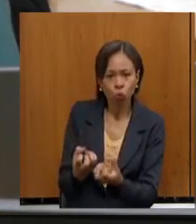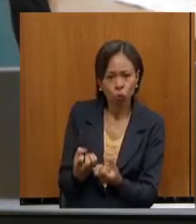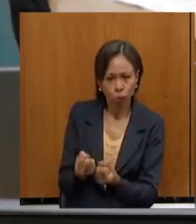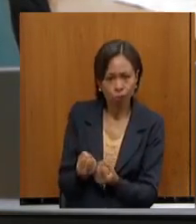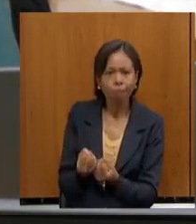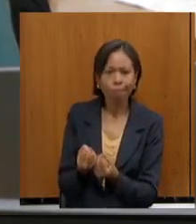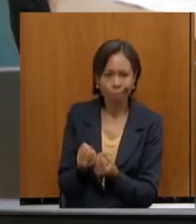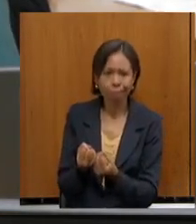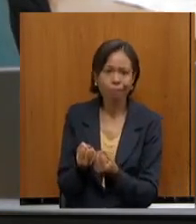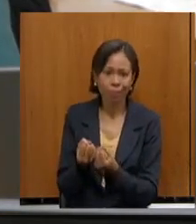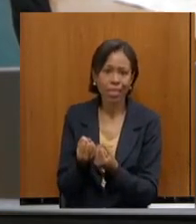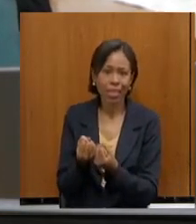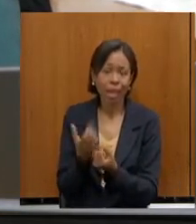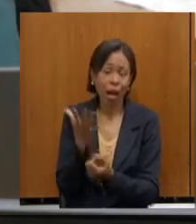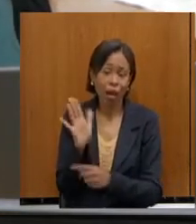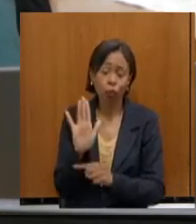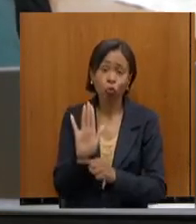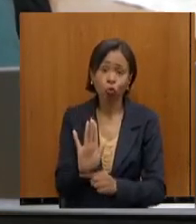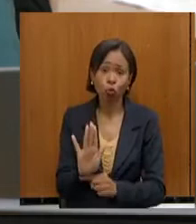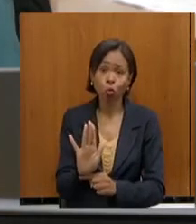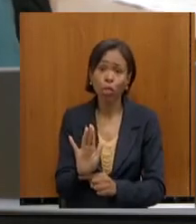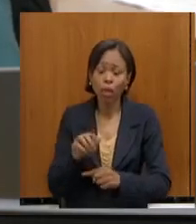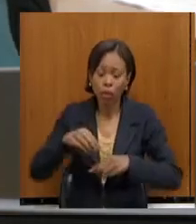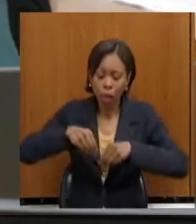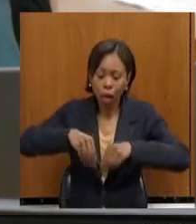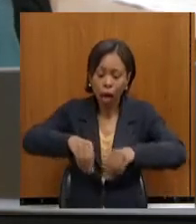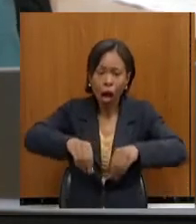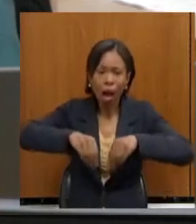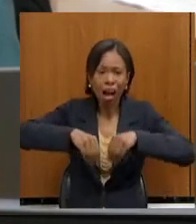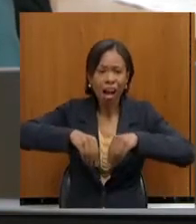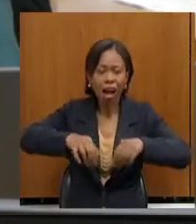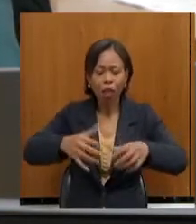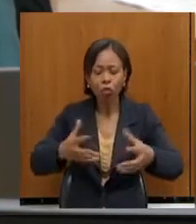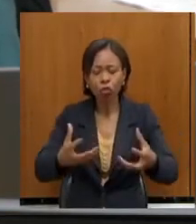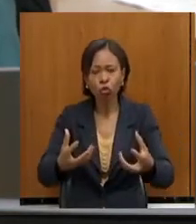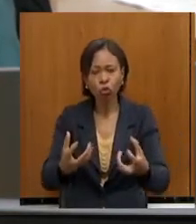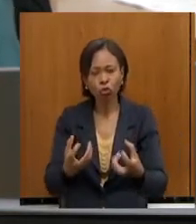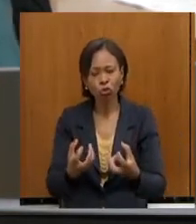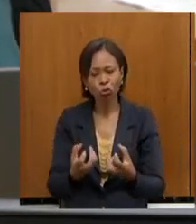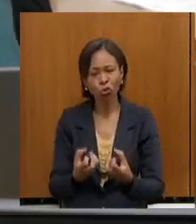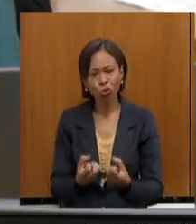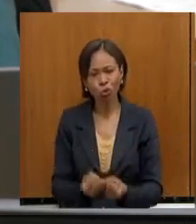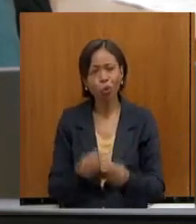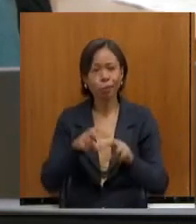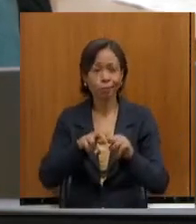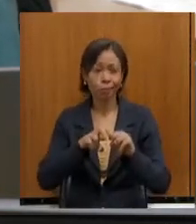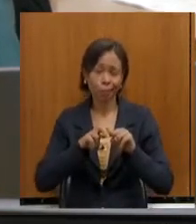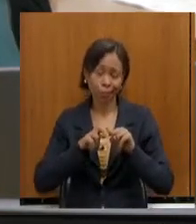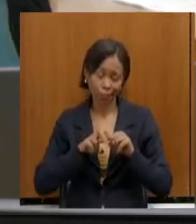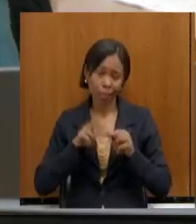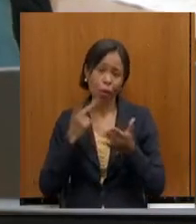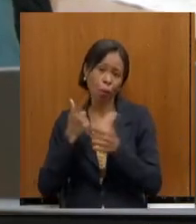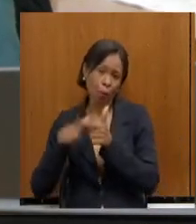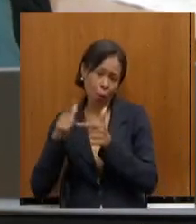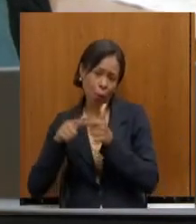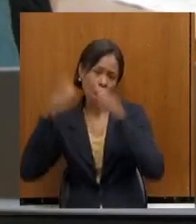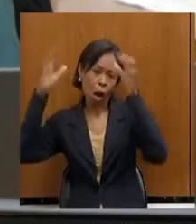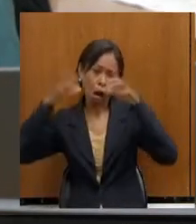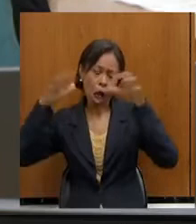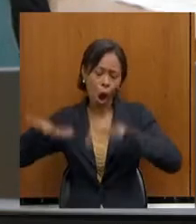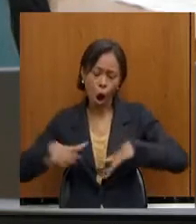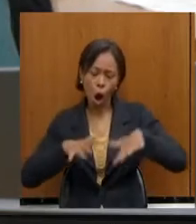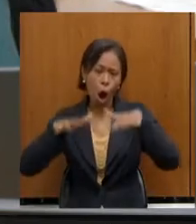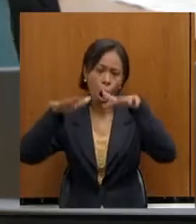garantia da infiltração da água do solo porque o grande problema das enchentes urbanas ela se dá a partir da impermeabilização